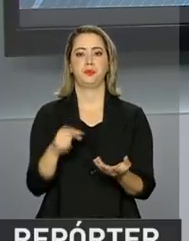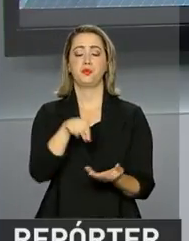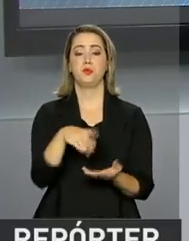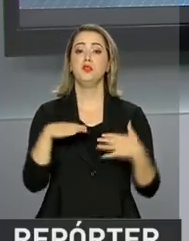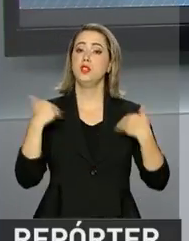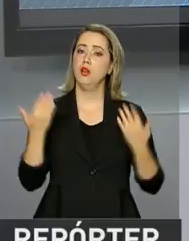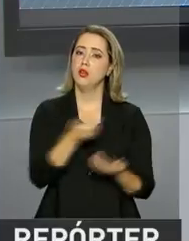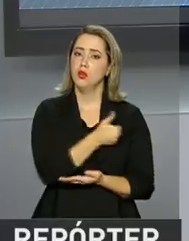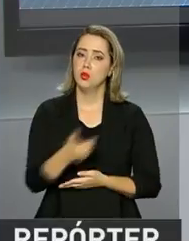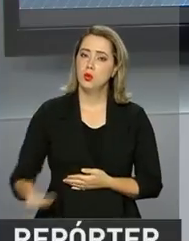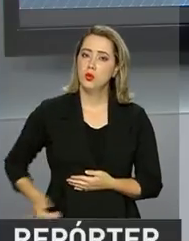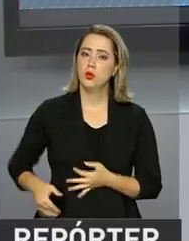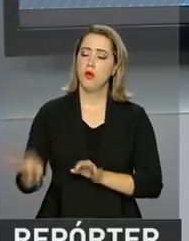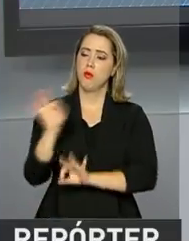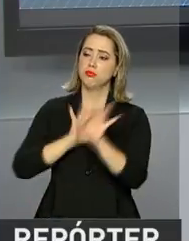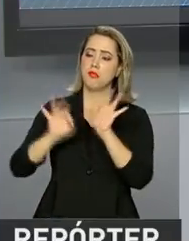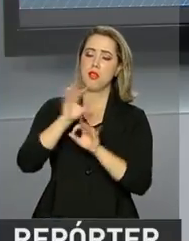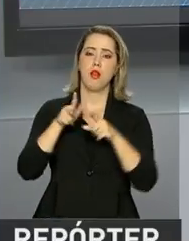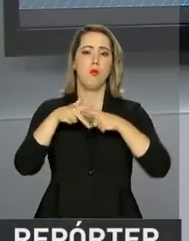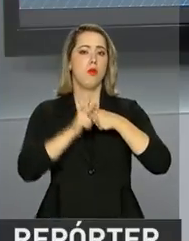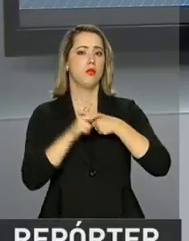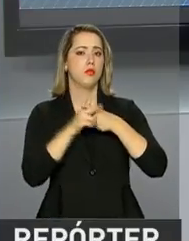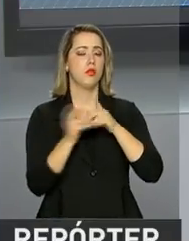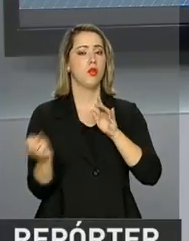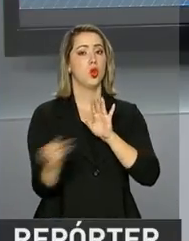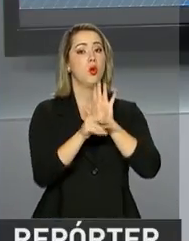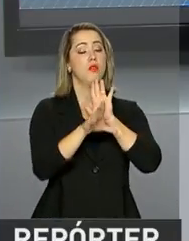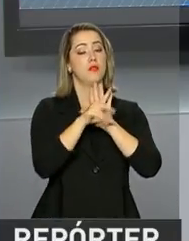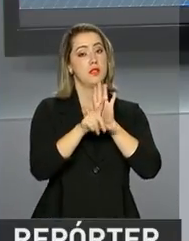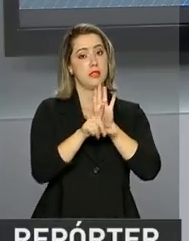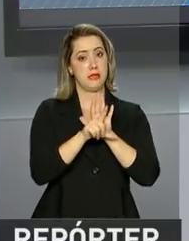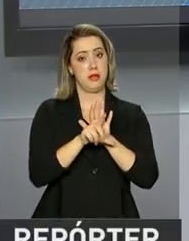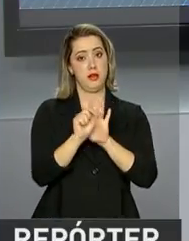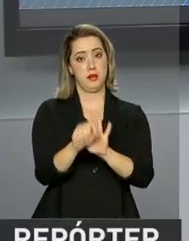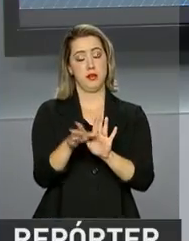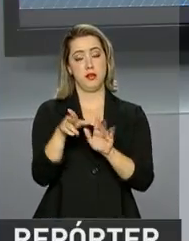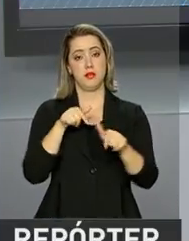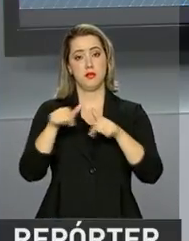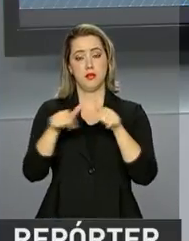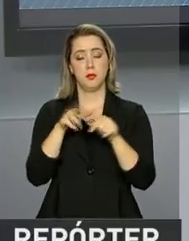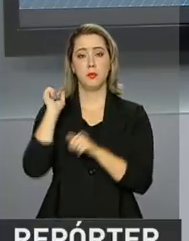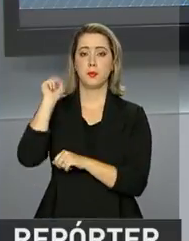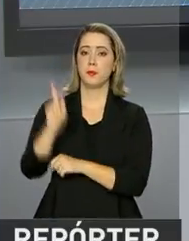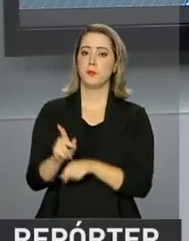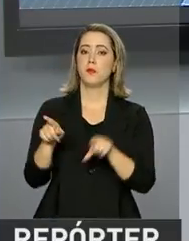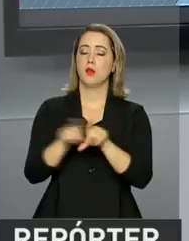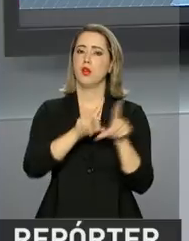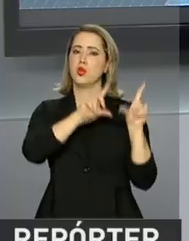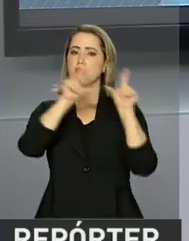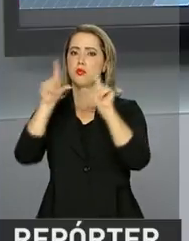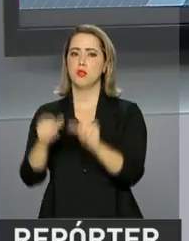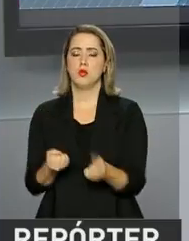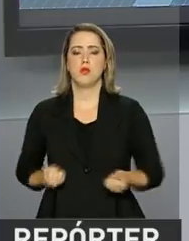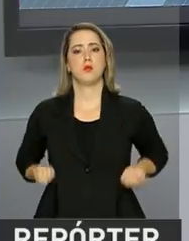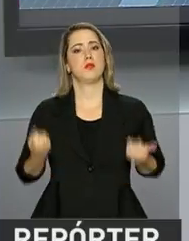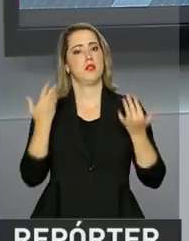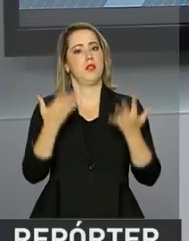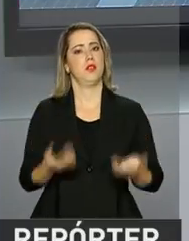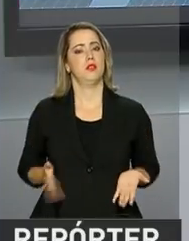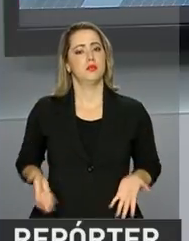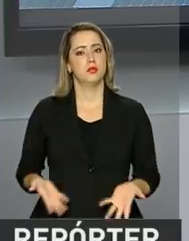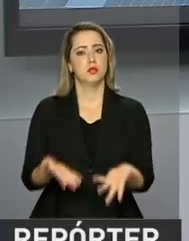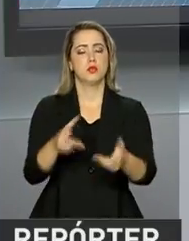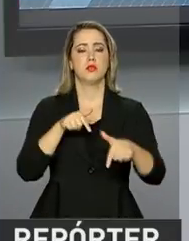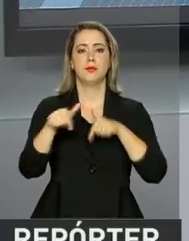está contando como reformas como a da previdência e trabalhista que tem a função de reduzir os gastos e gerar mais